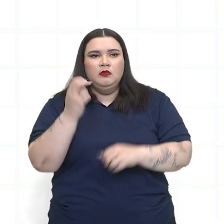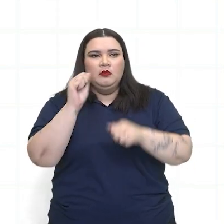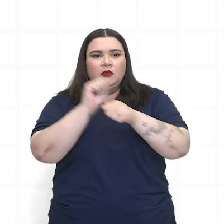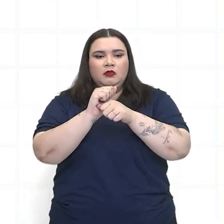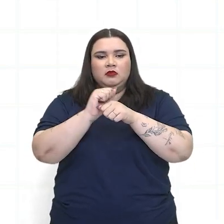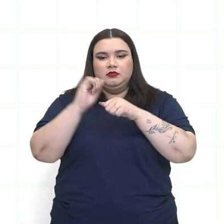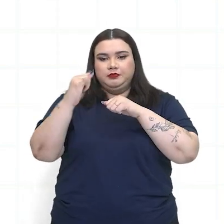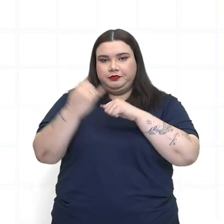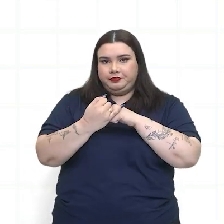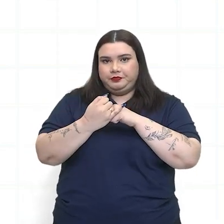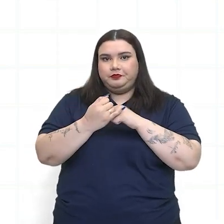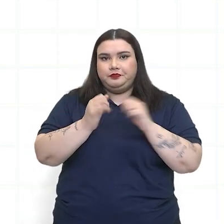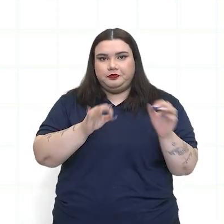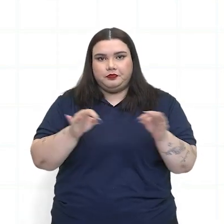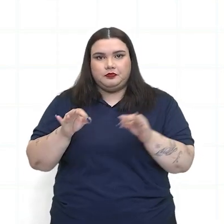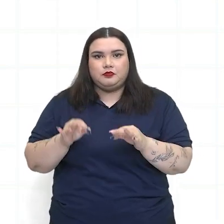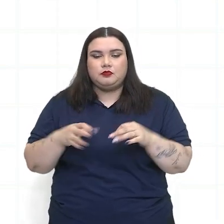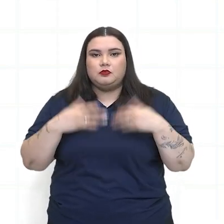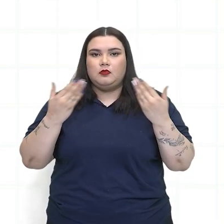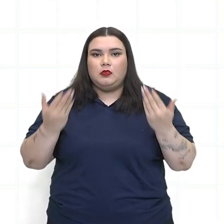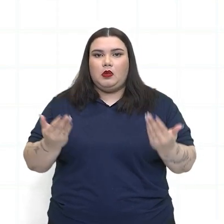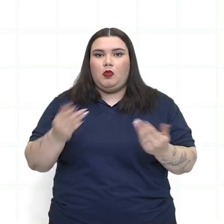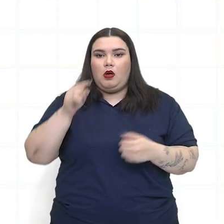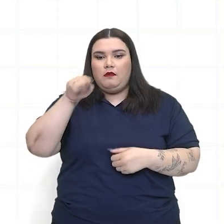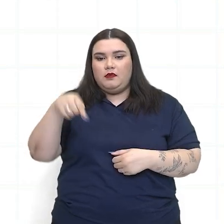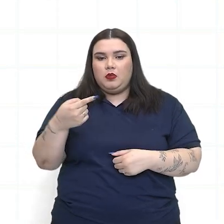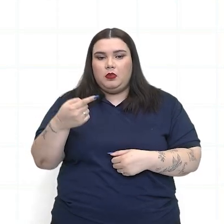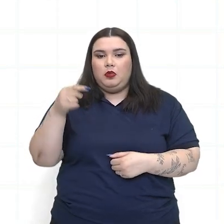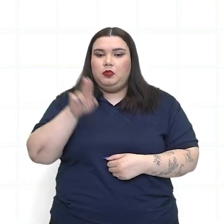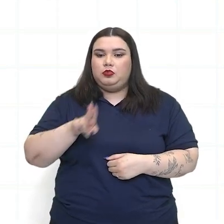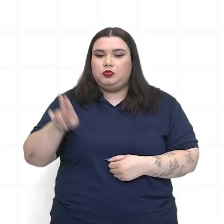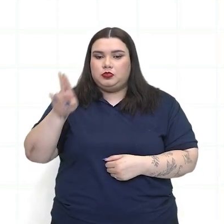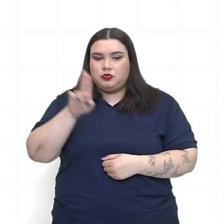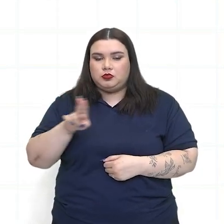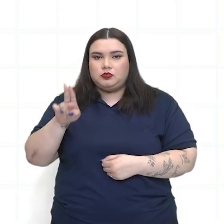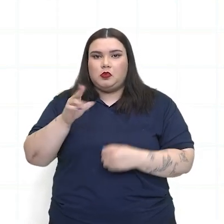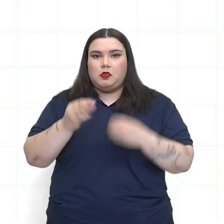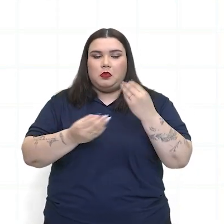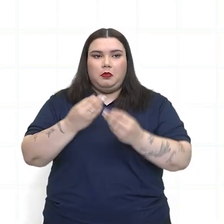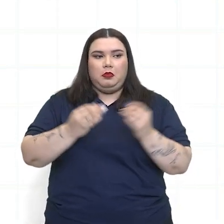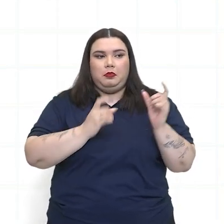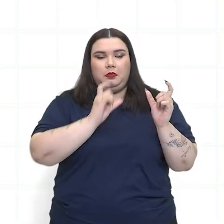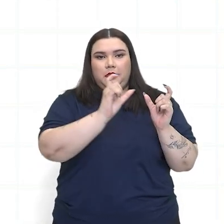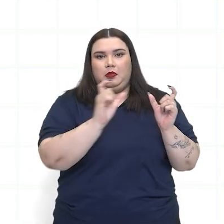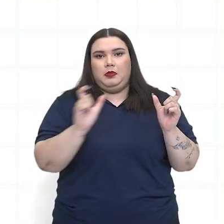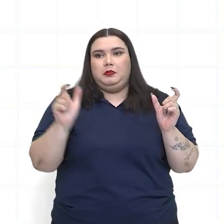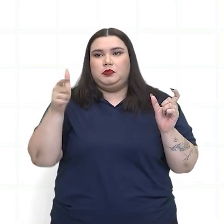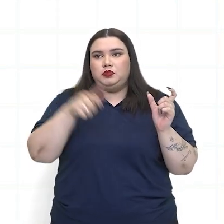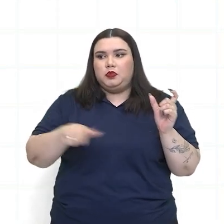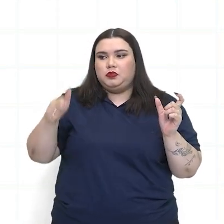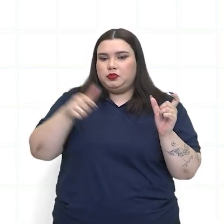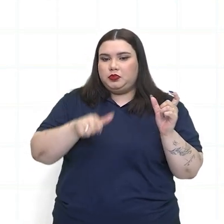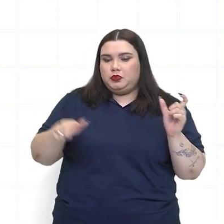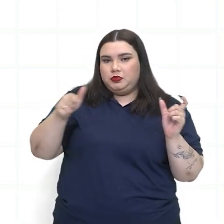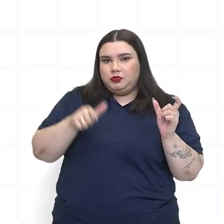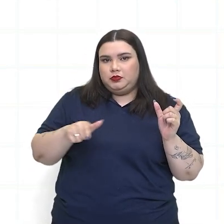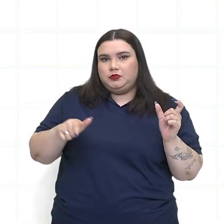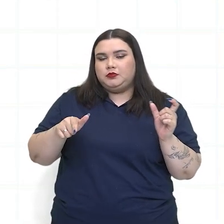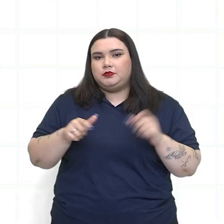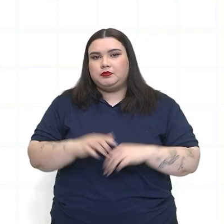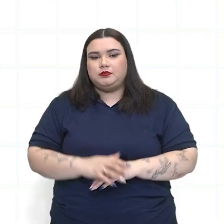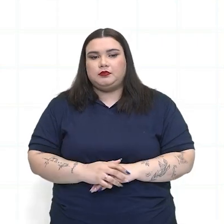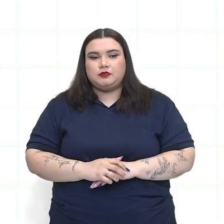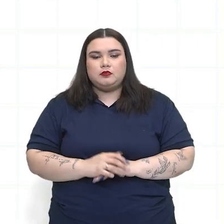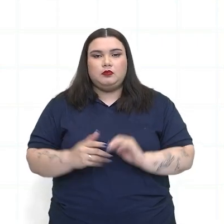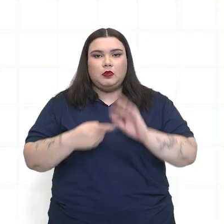ainda um adjetivo. E nesse caso, a vírgula é usada entre esses elementos que estão repetidos, certo? Vamos ver